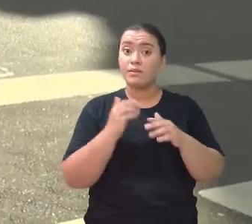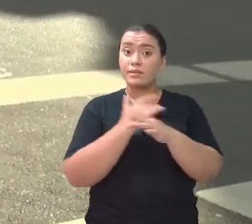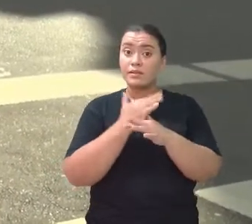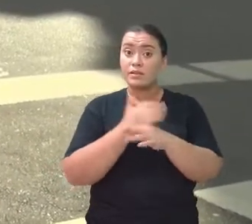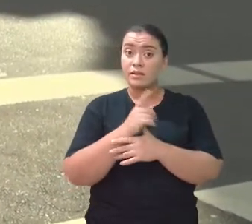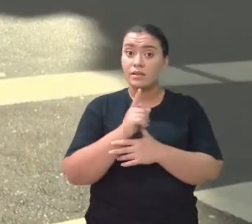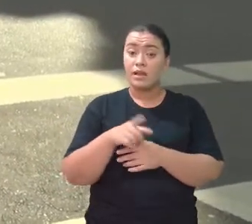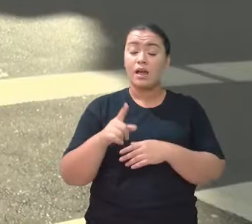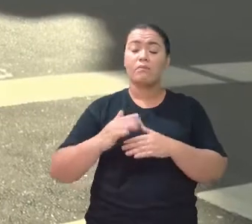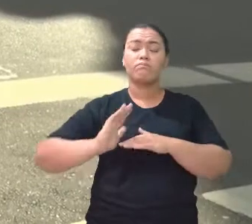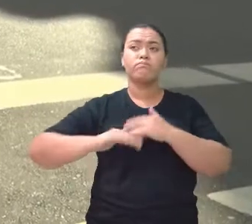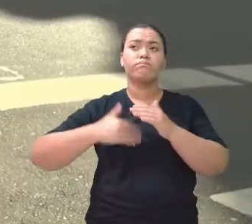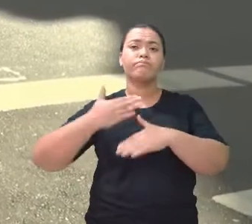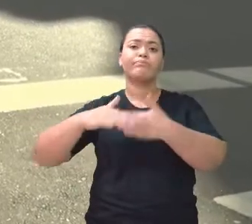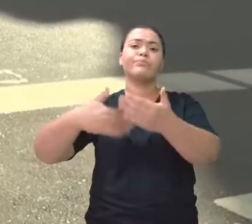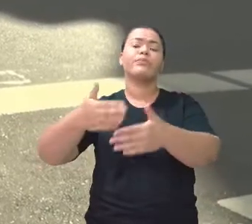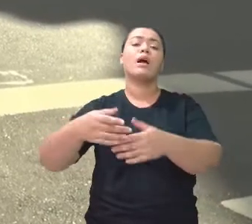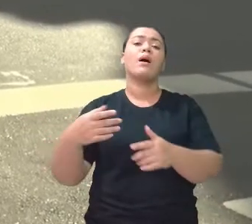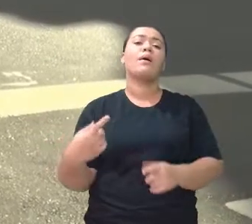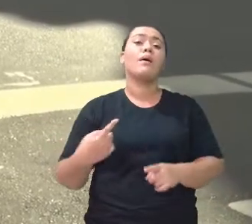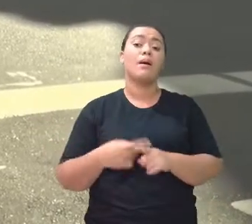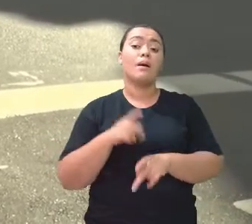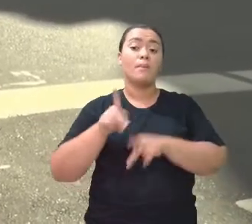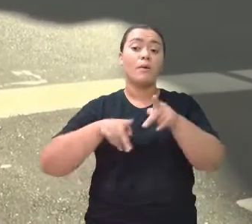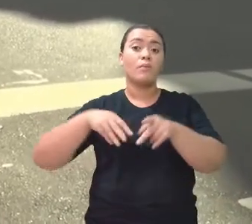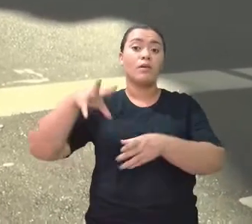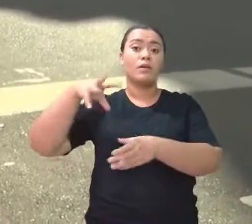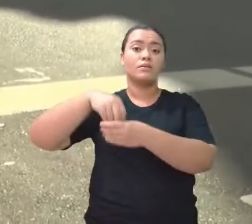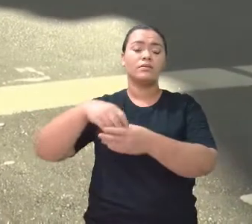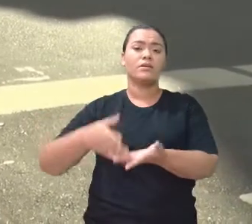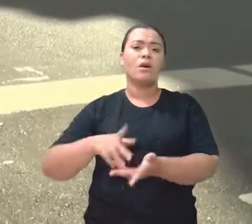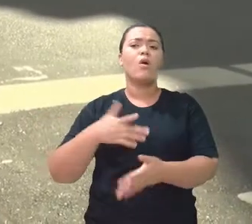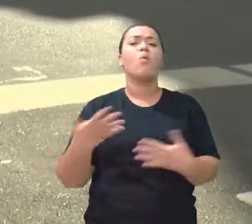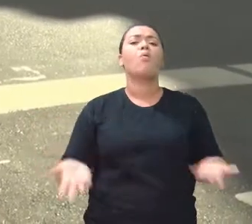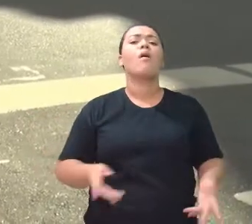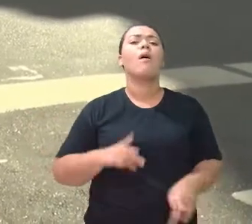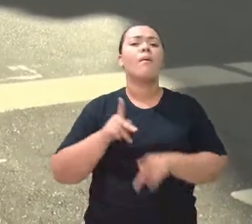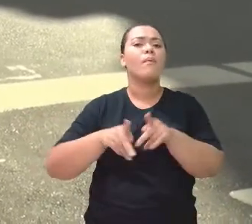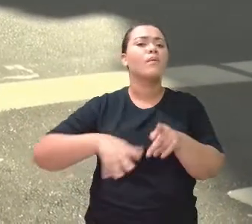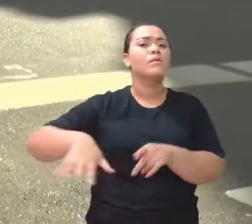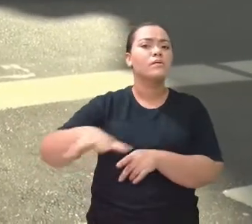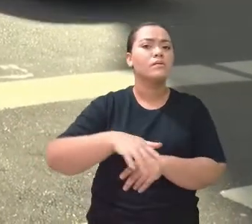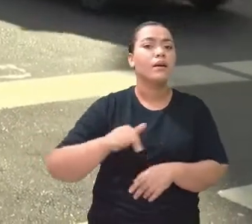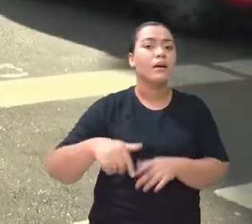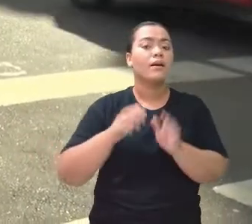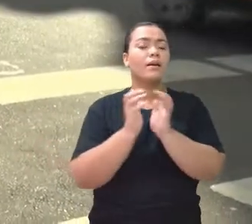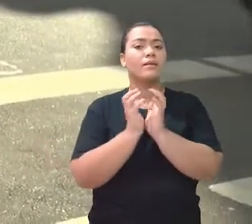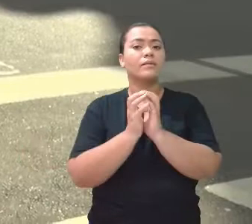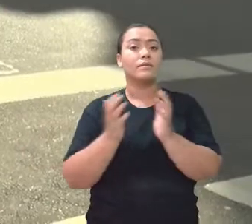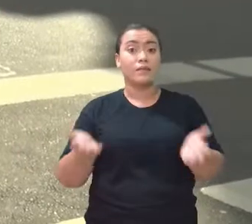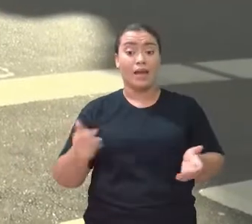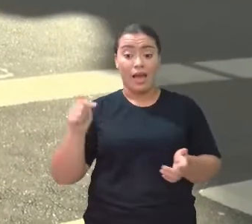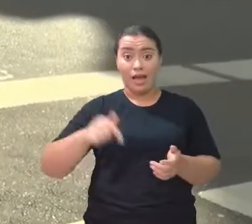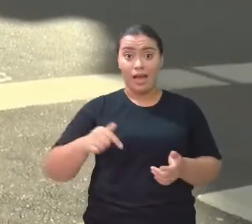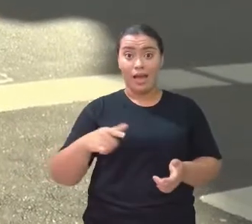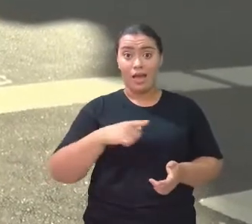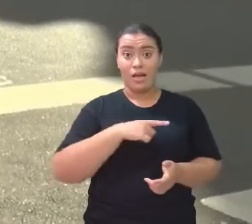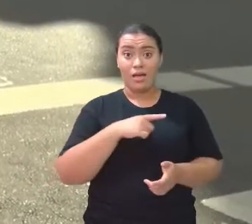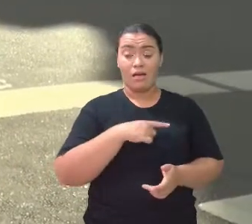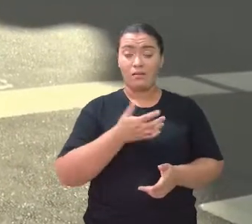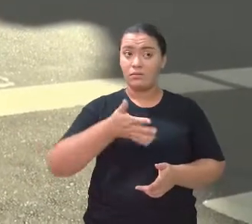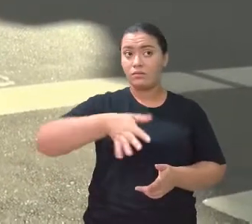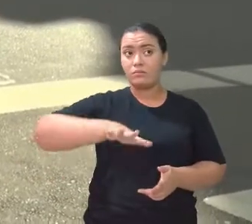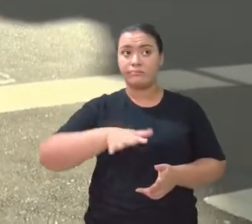se desenvolver justamente na população. E qual a população do Recife? A população de Recife atualmente está